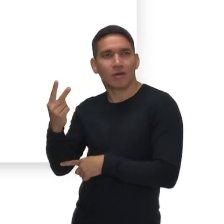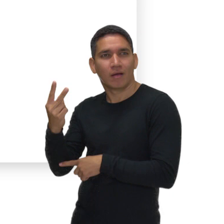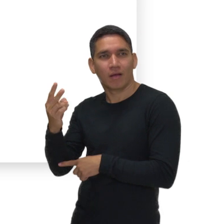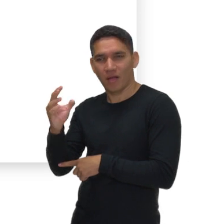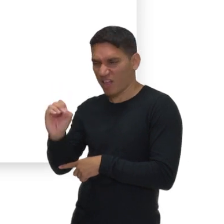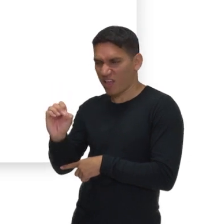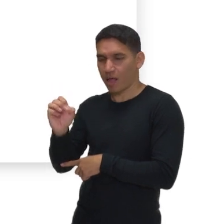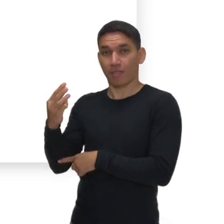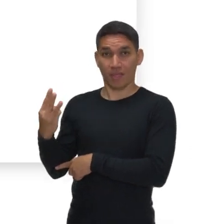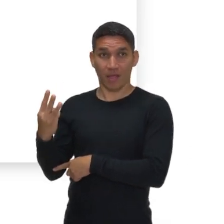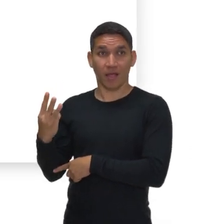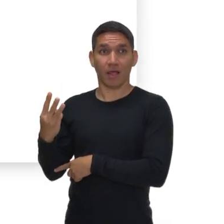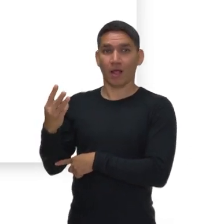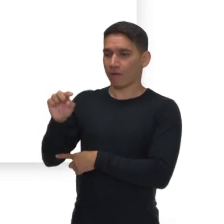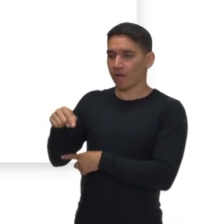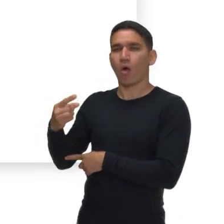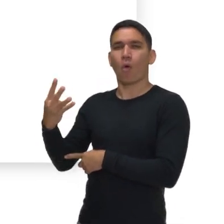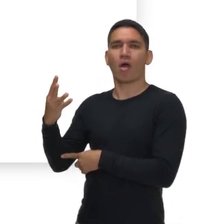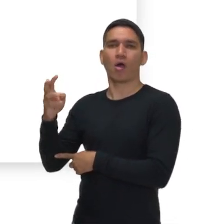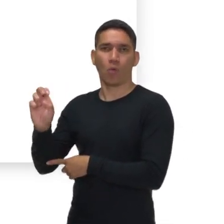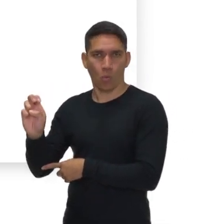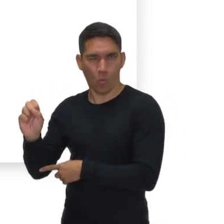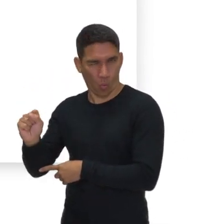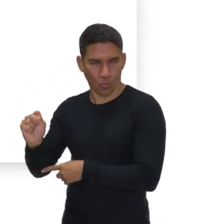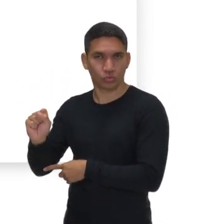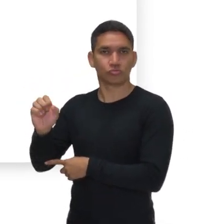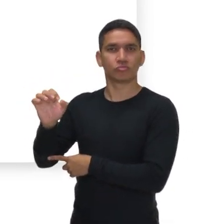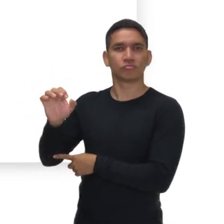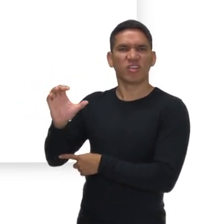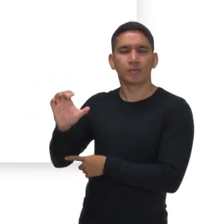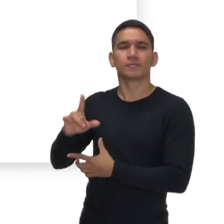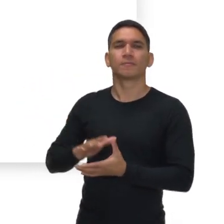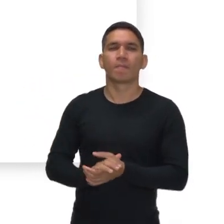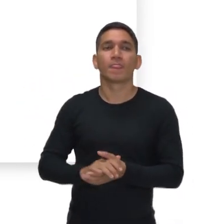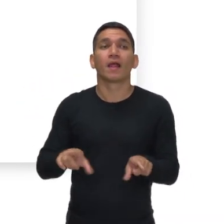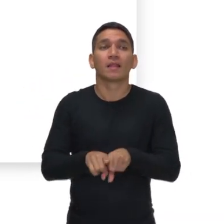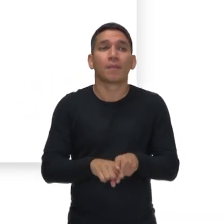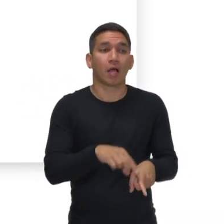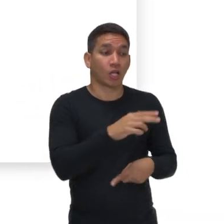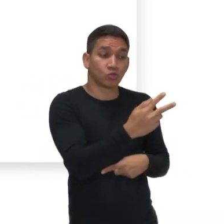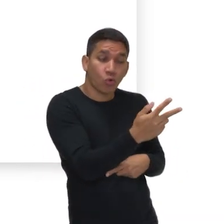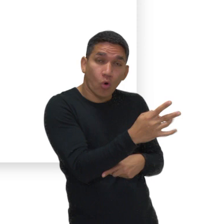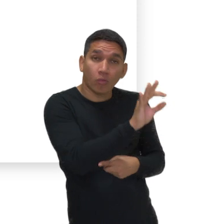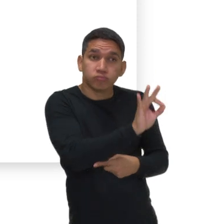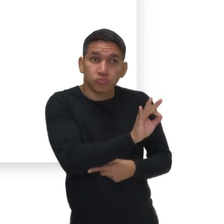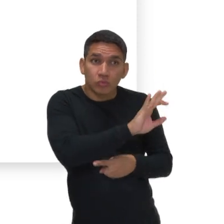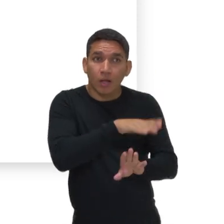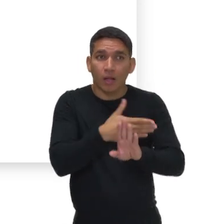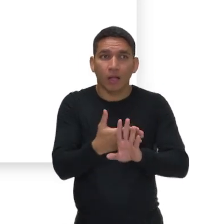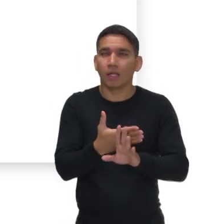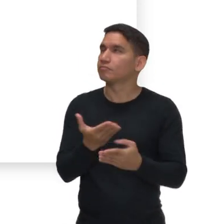R$ 2.203,48, 12% para salários entre